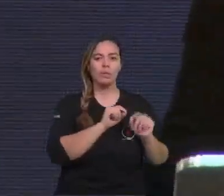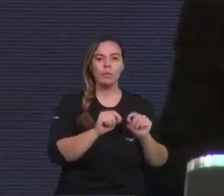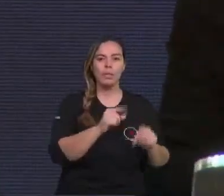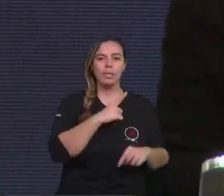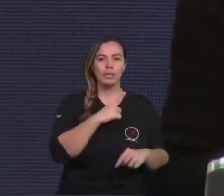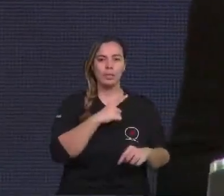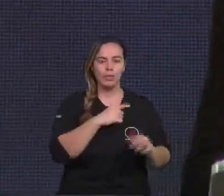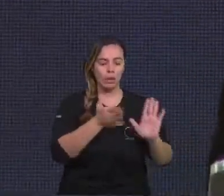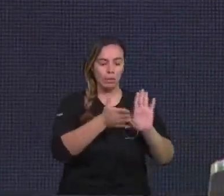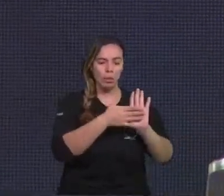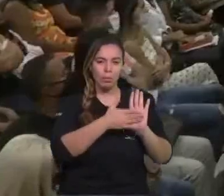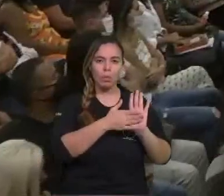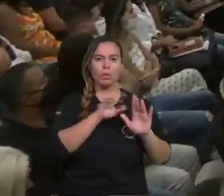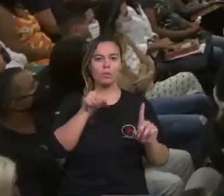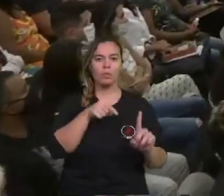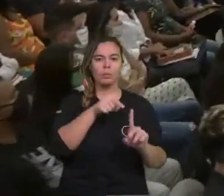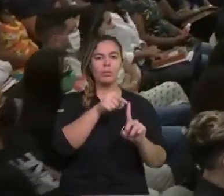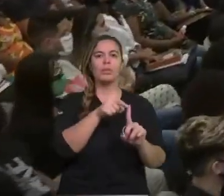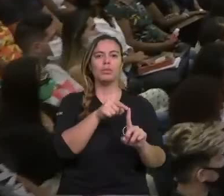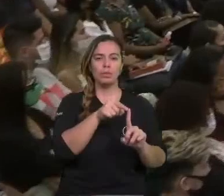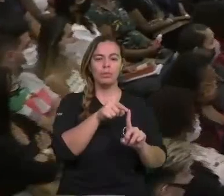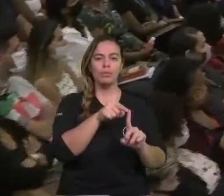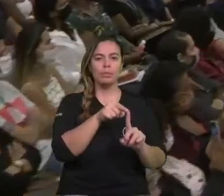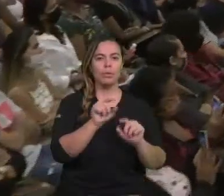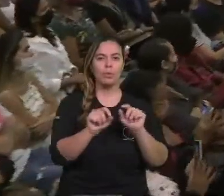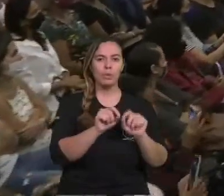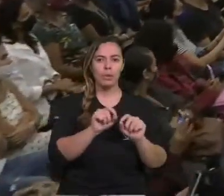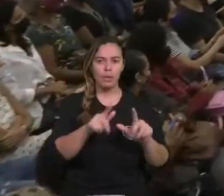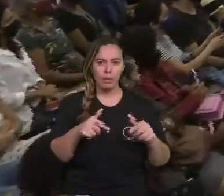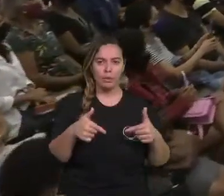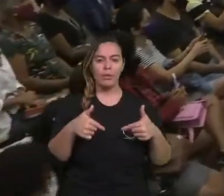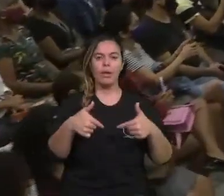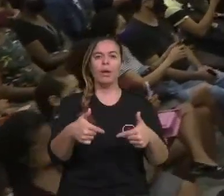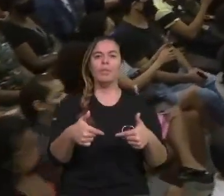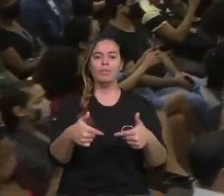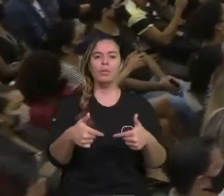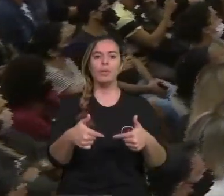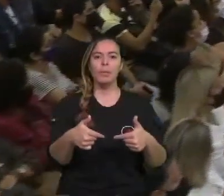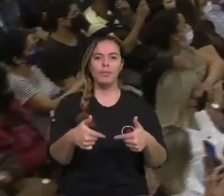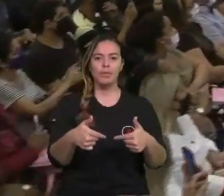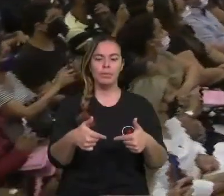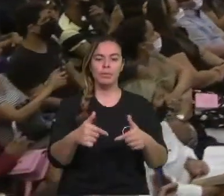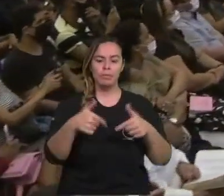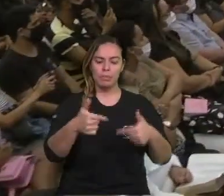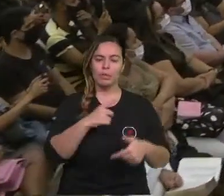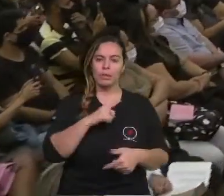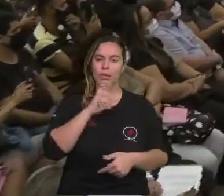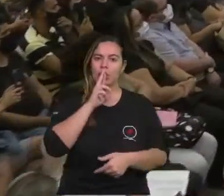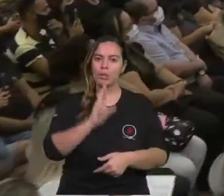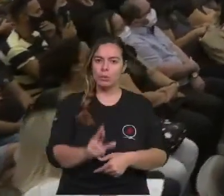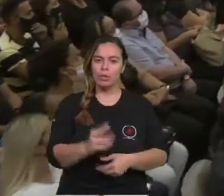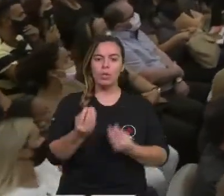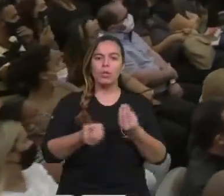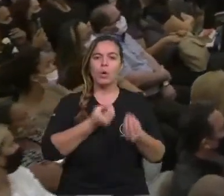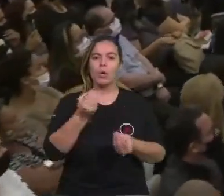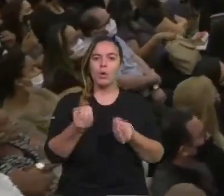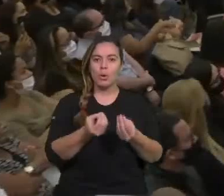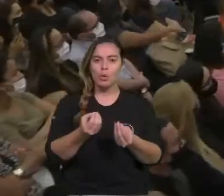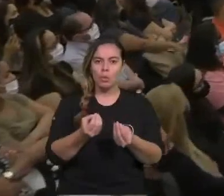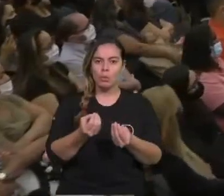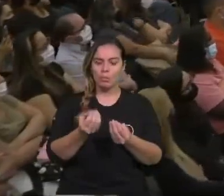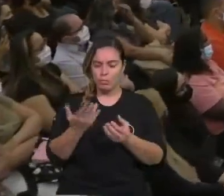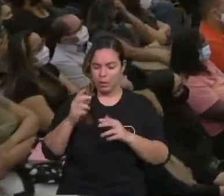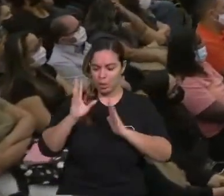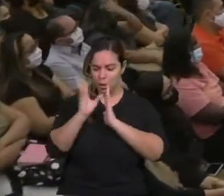por propósito, por objetivo, fazer com que nós obtivéssemos resultados através da aplicação